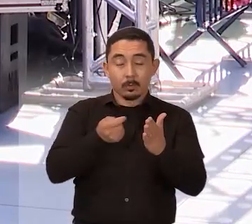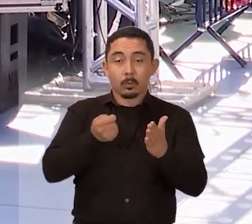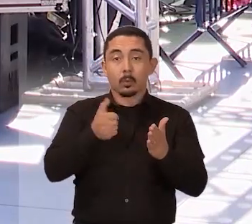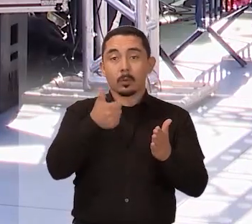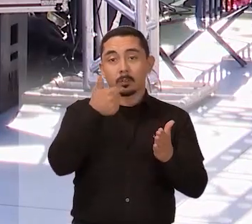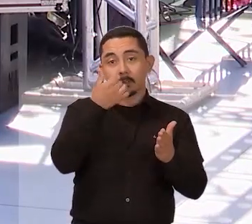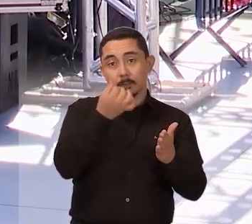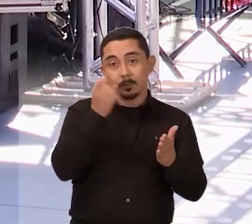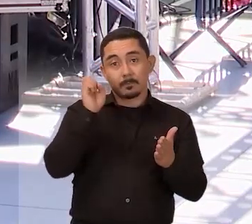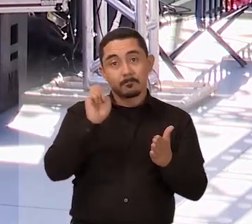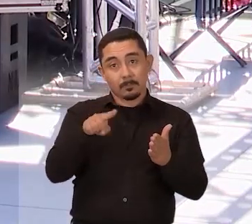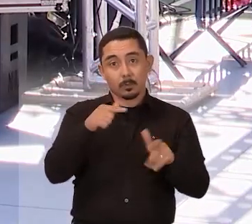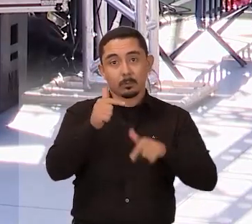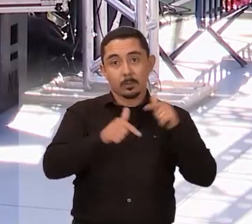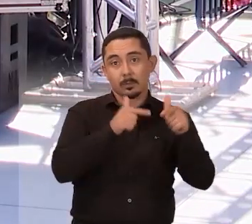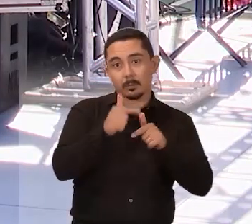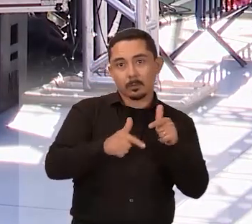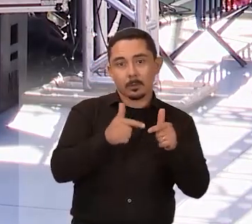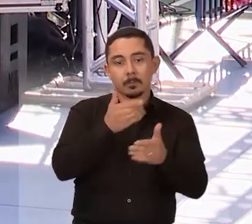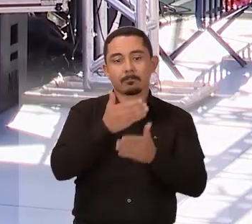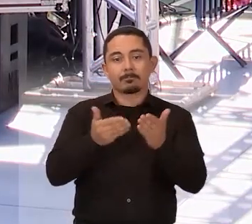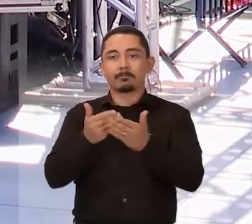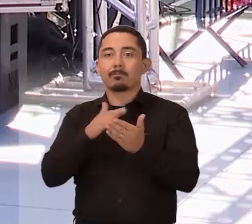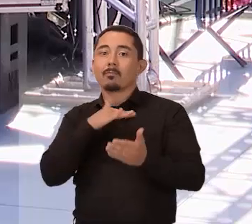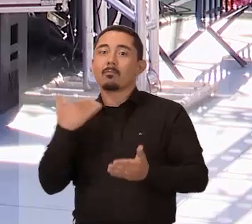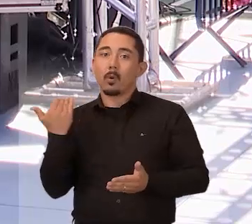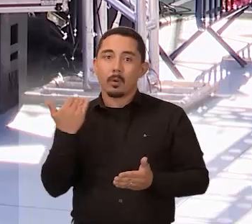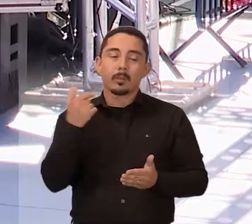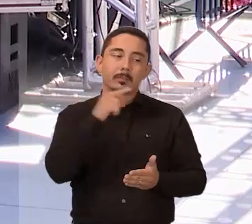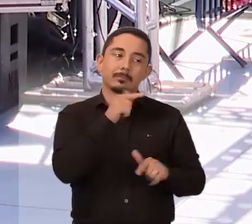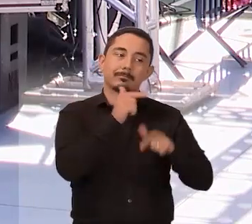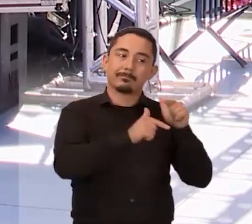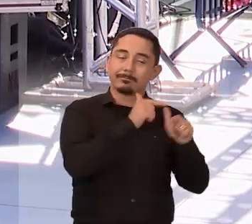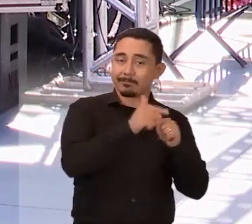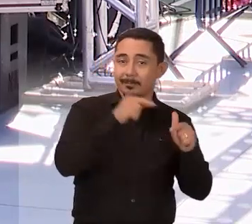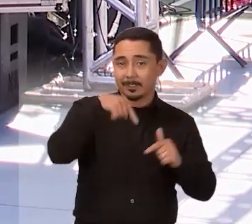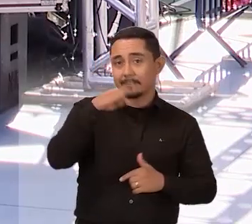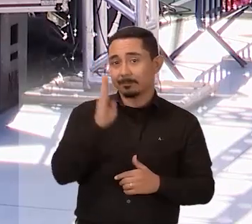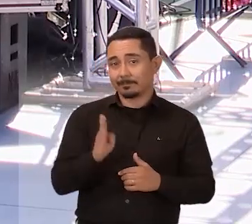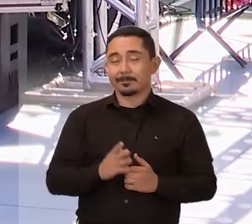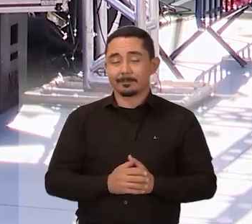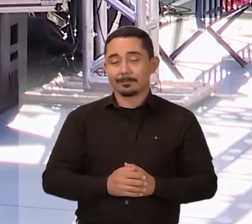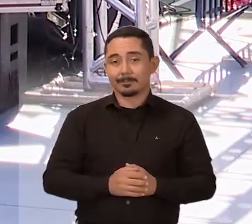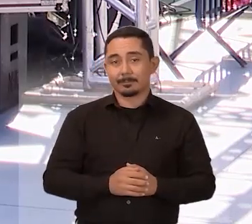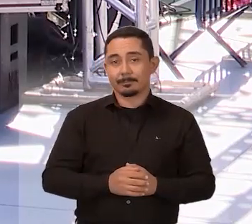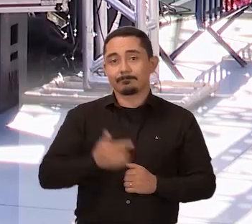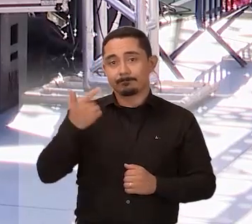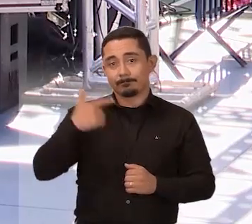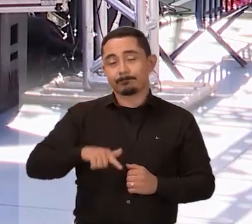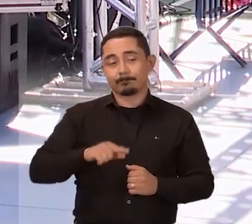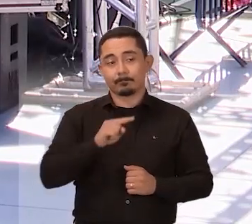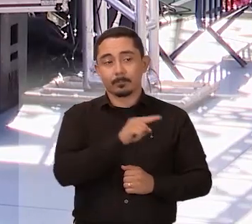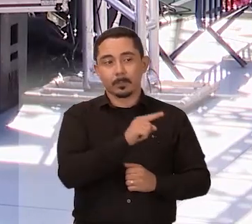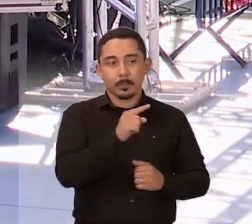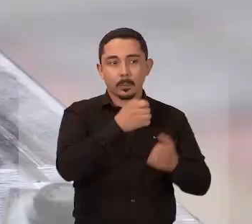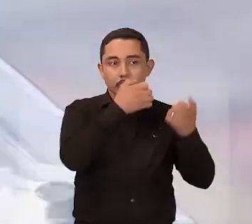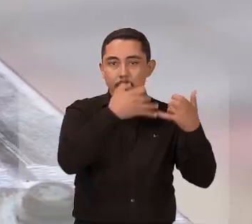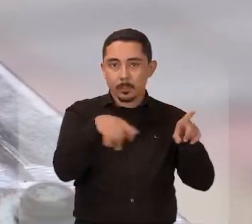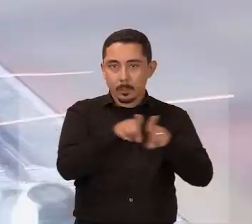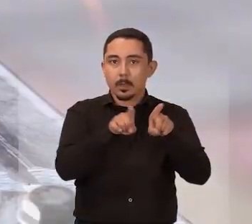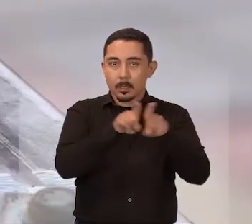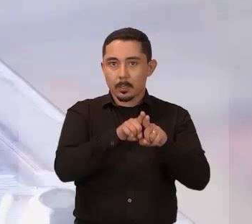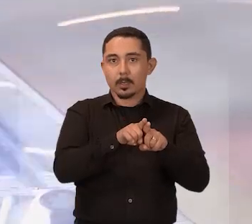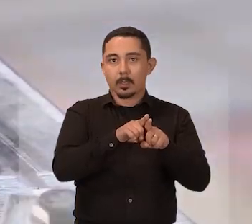pesquisa, quase 16 mil trabalhadores perderam a vida durante o serviço no Brasil. E não é só isso.